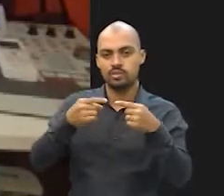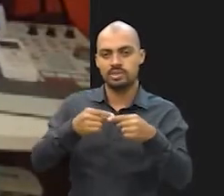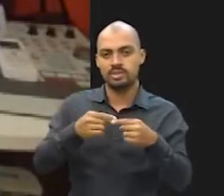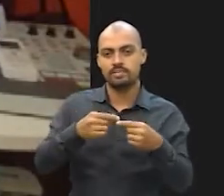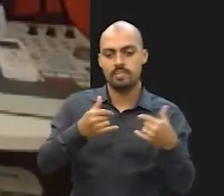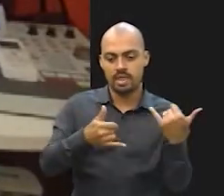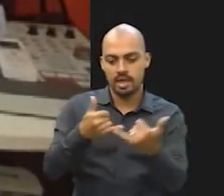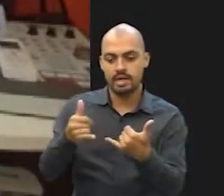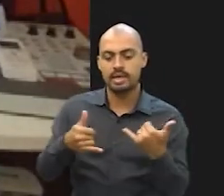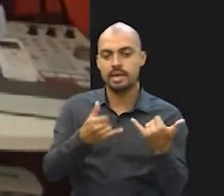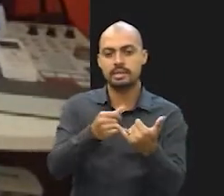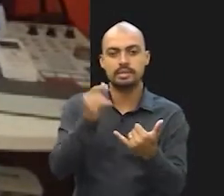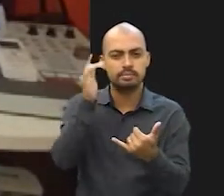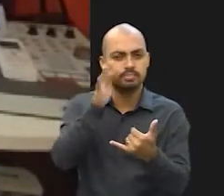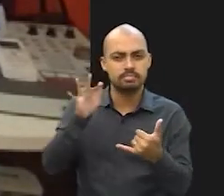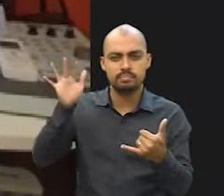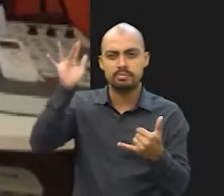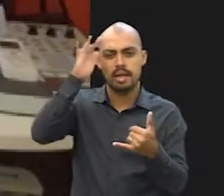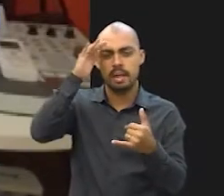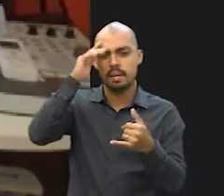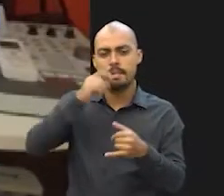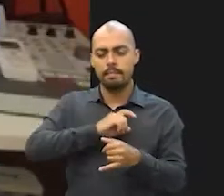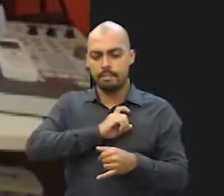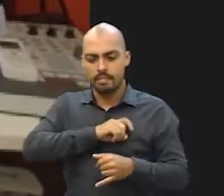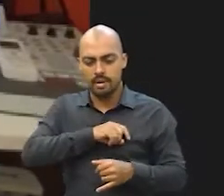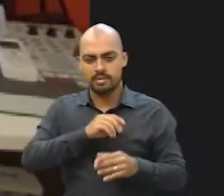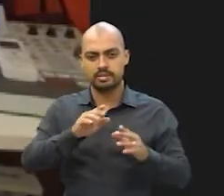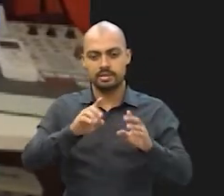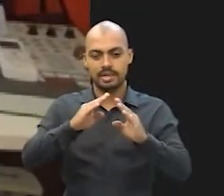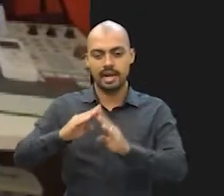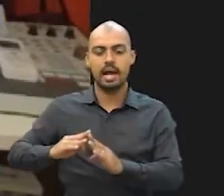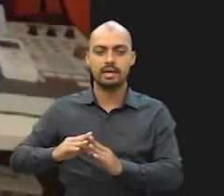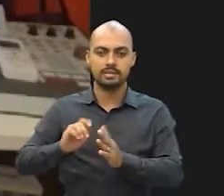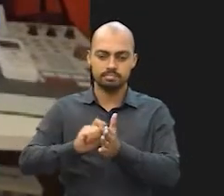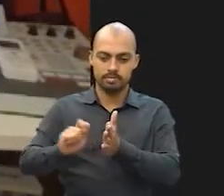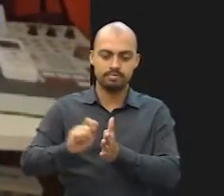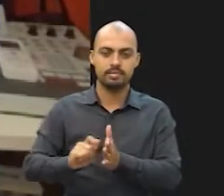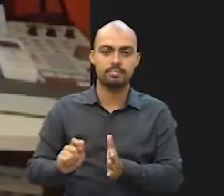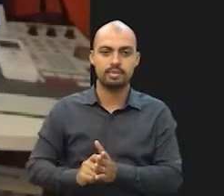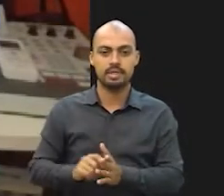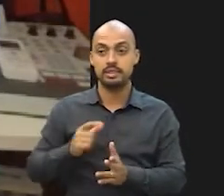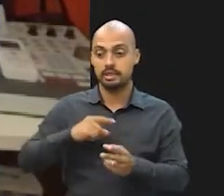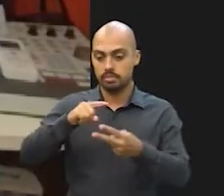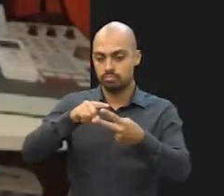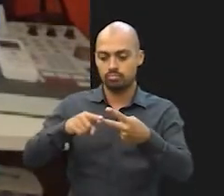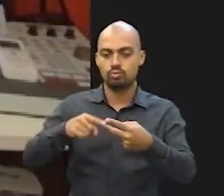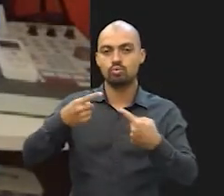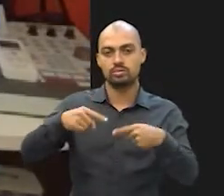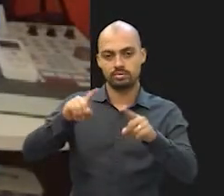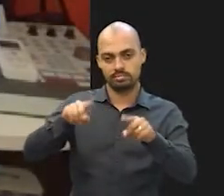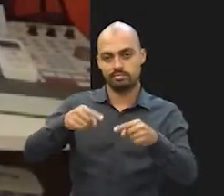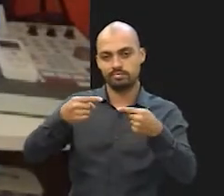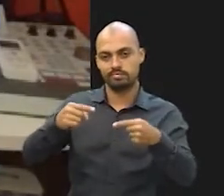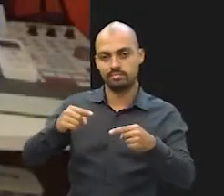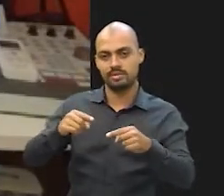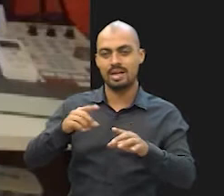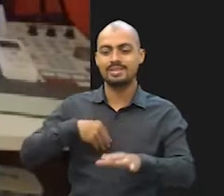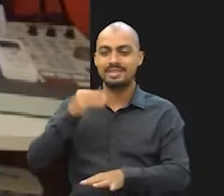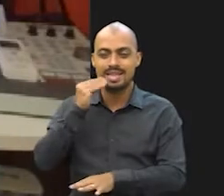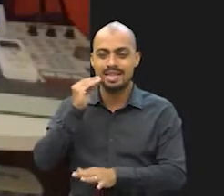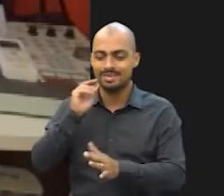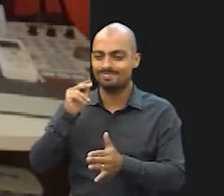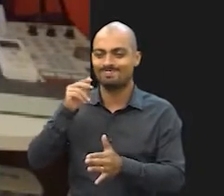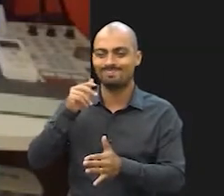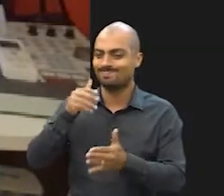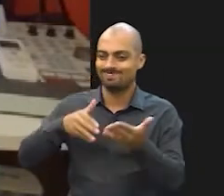quadris, pesadelos e lições de casa. E naquele álbum produzi duas músicas. A gente tentou e não